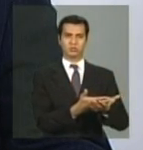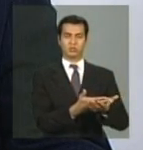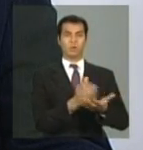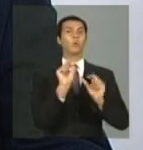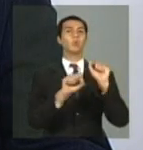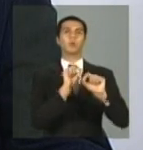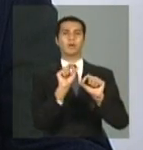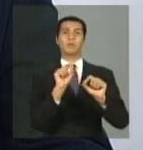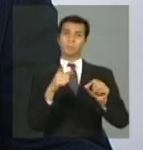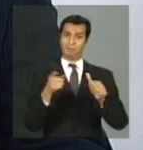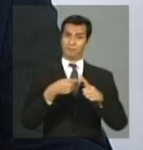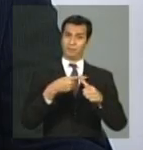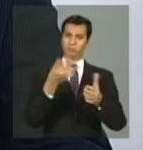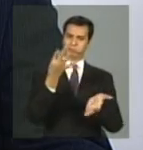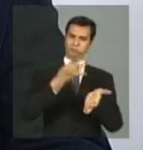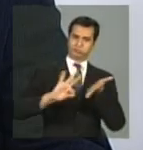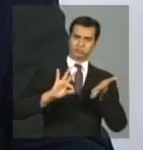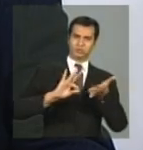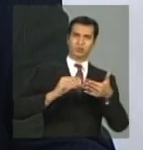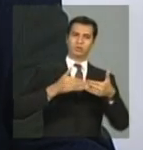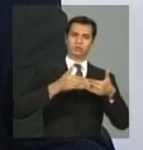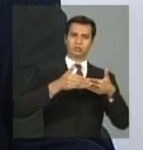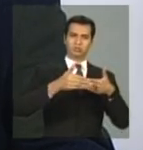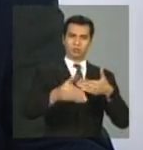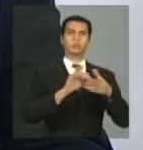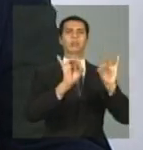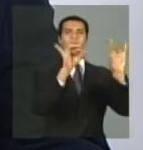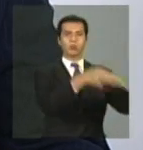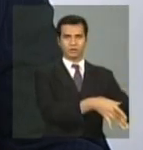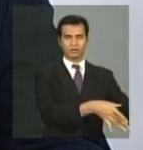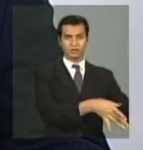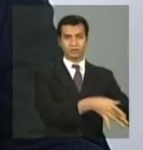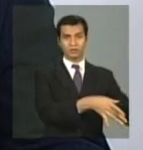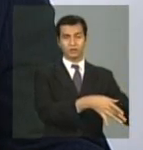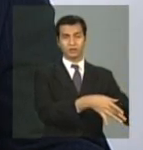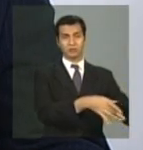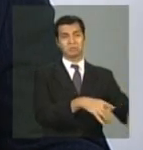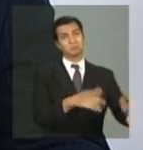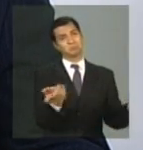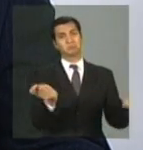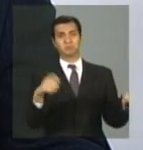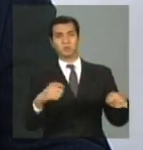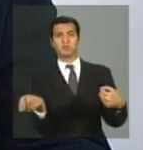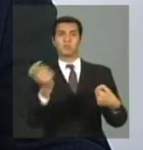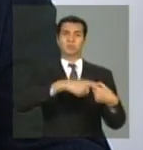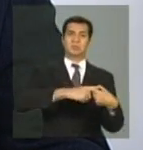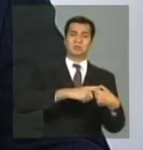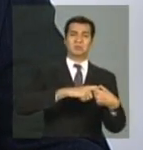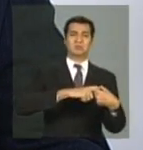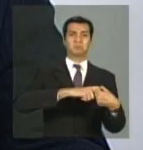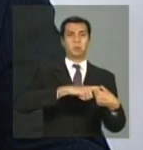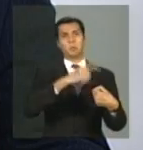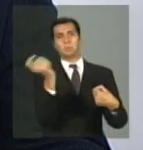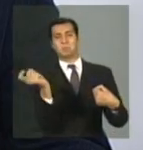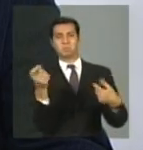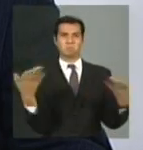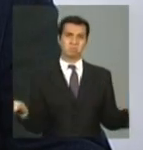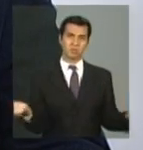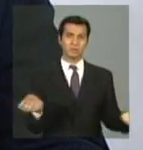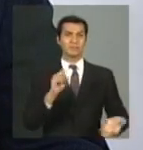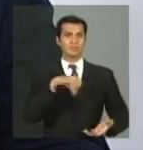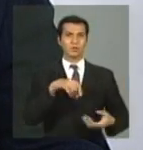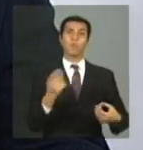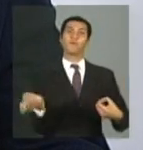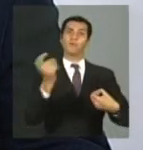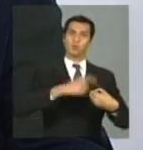final do semestre letivo, eles saem, depois eles podem ou não voltar. Se eles não voltarem, é evasão. Se